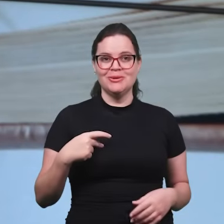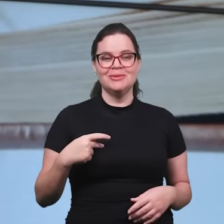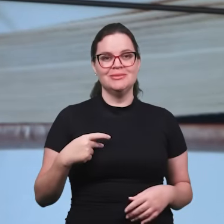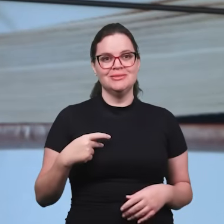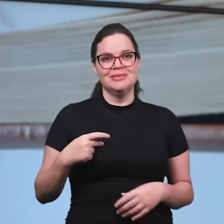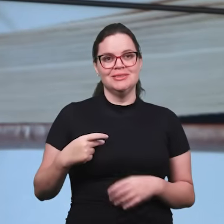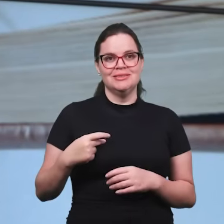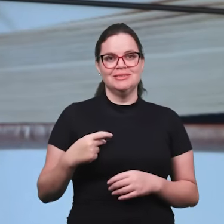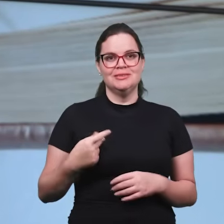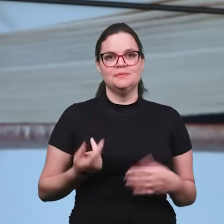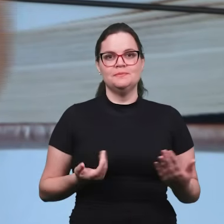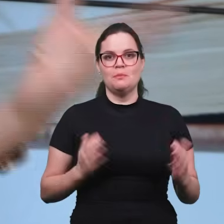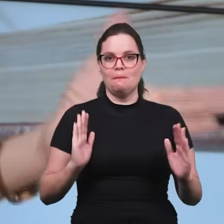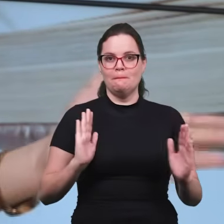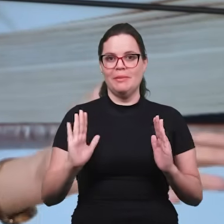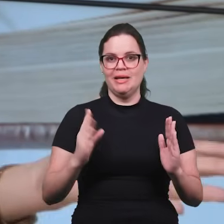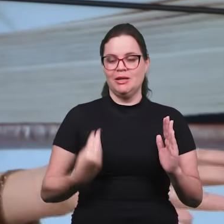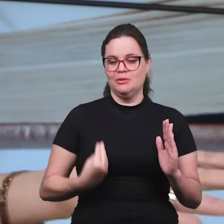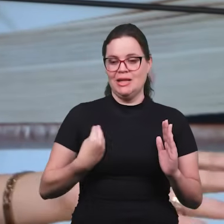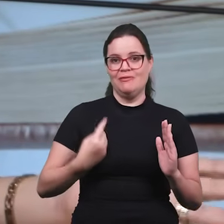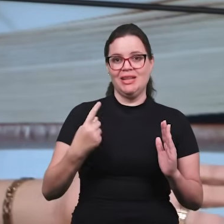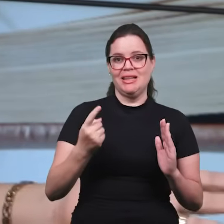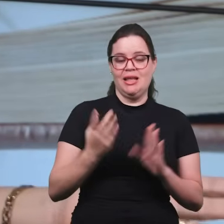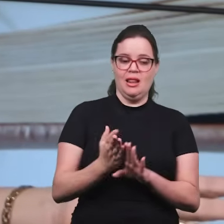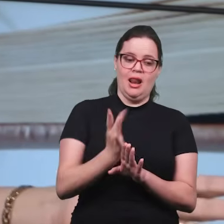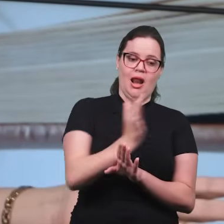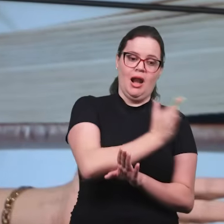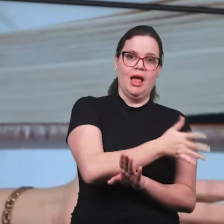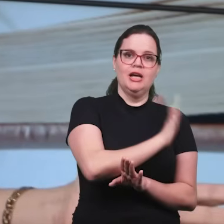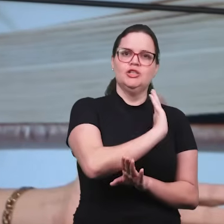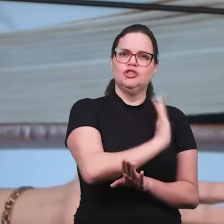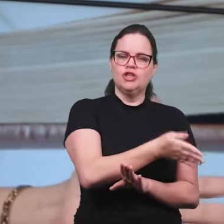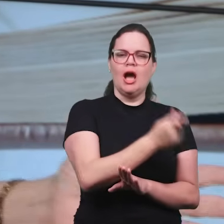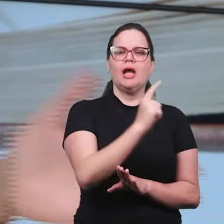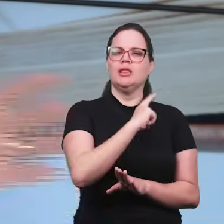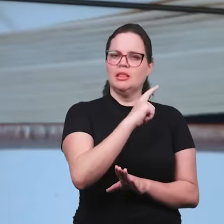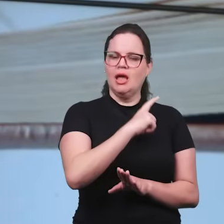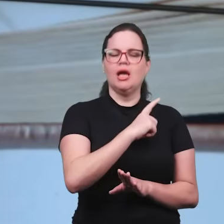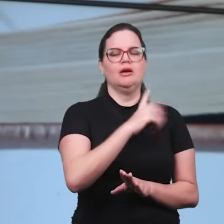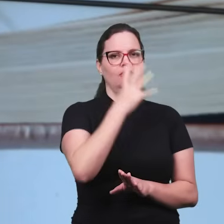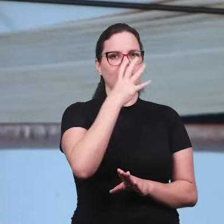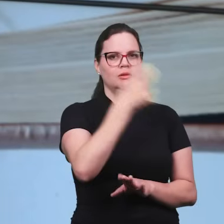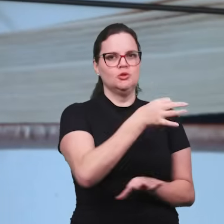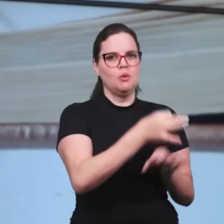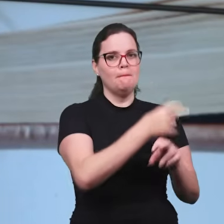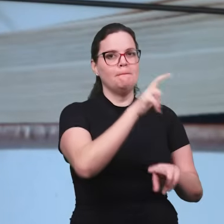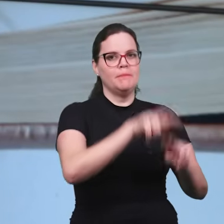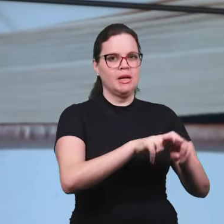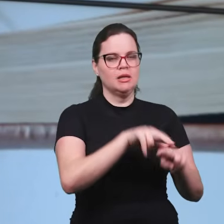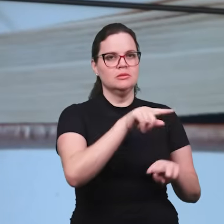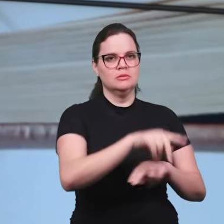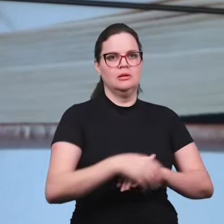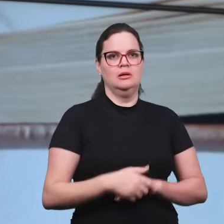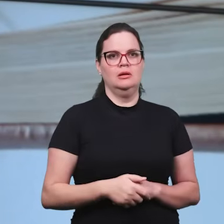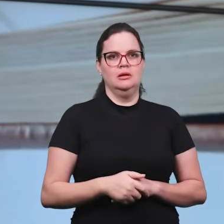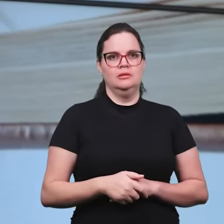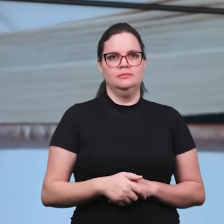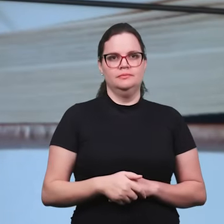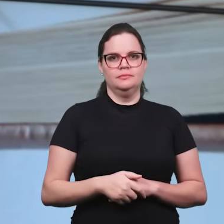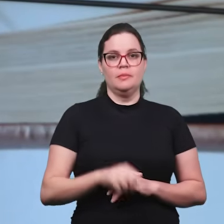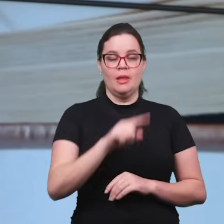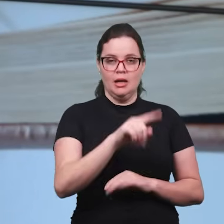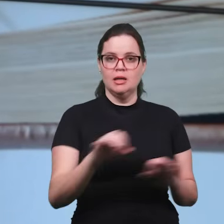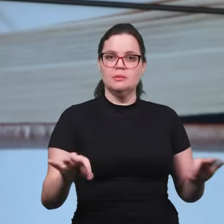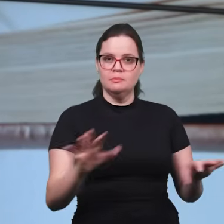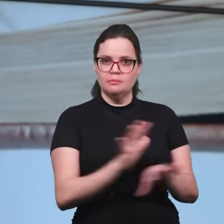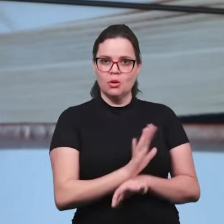Era um momento da vida dele anterior em que ele já havia sido julgado. Naquele momento, ele cumpriu a pena,